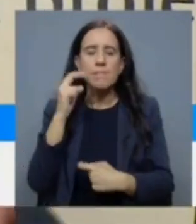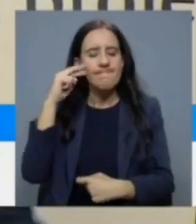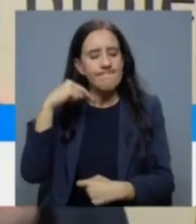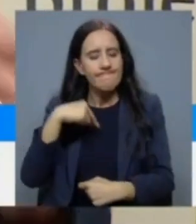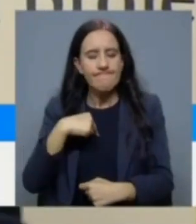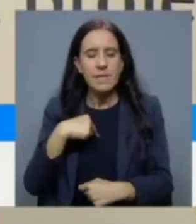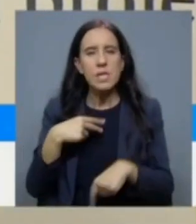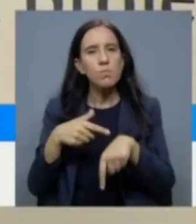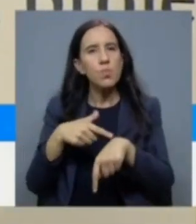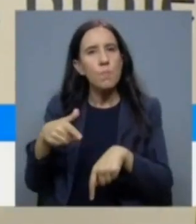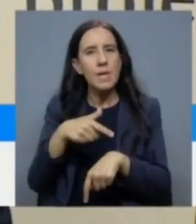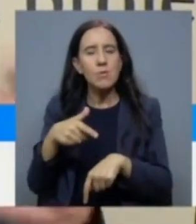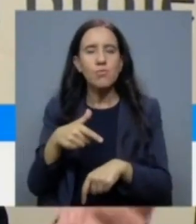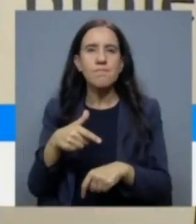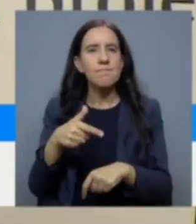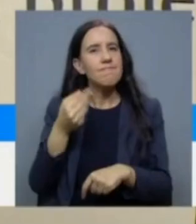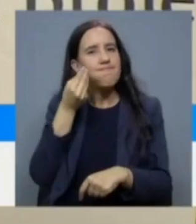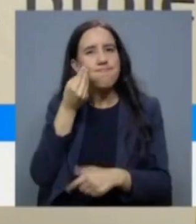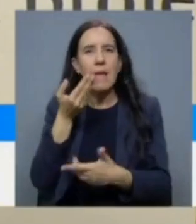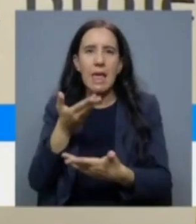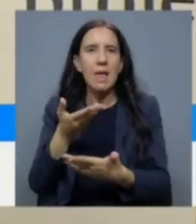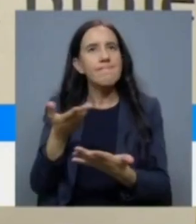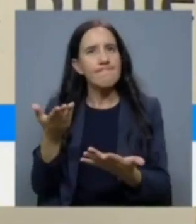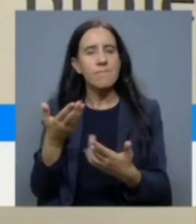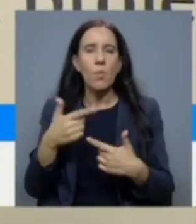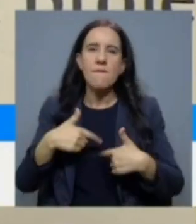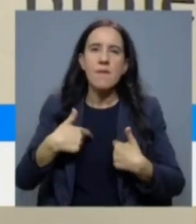era o momento para tomar a iniciativa,